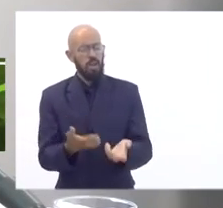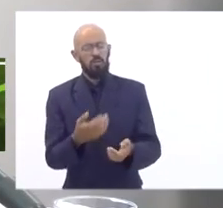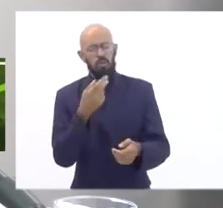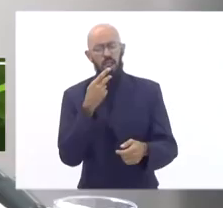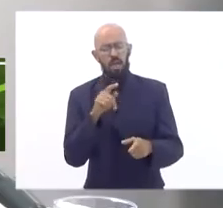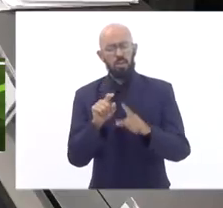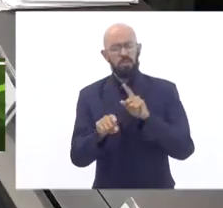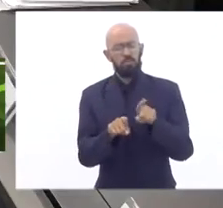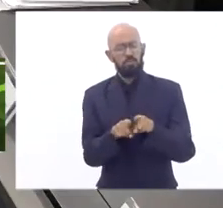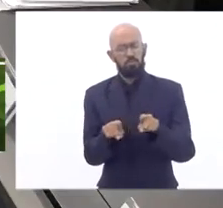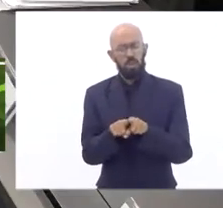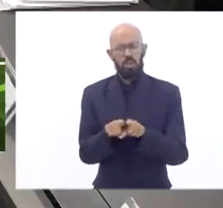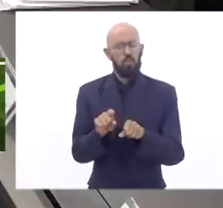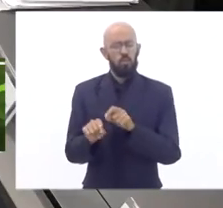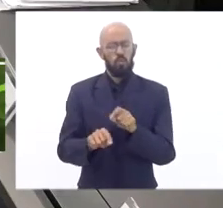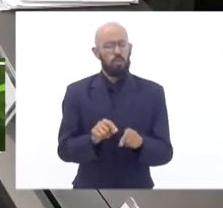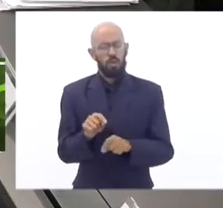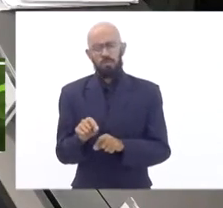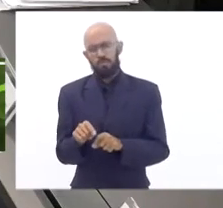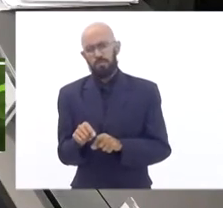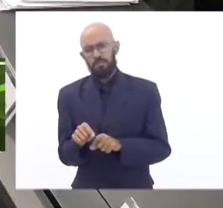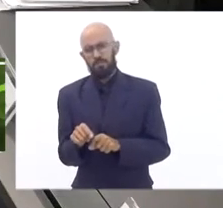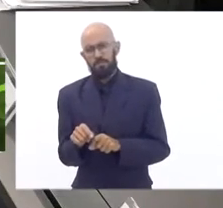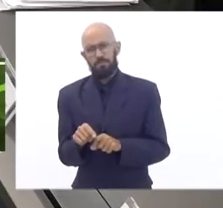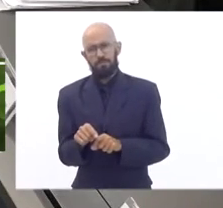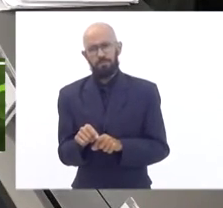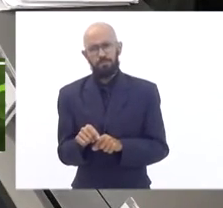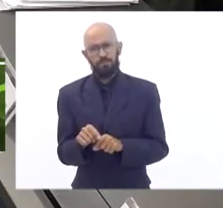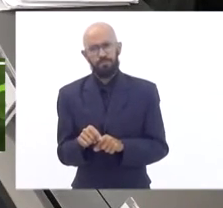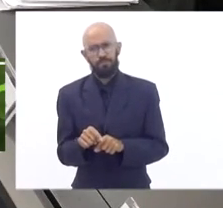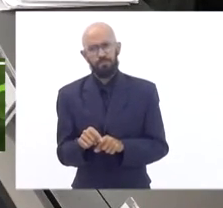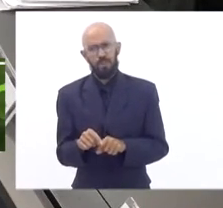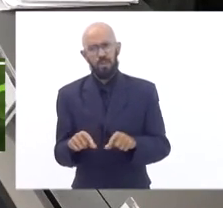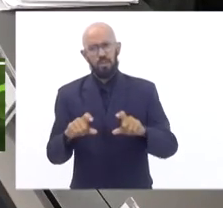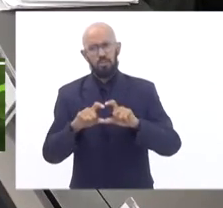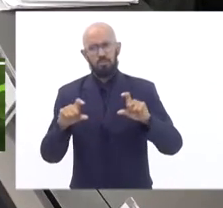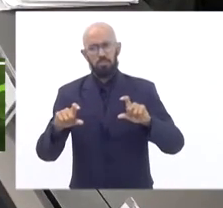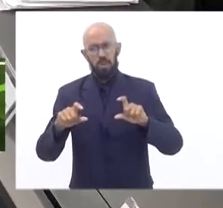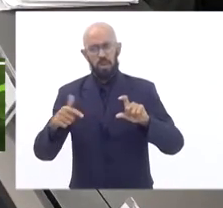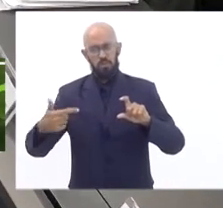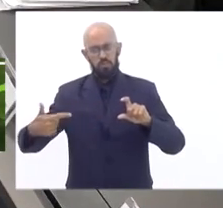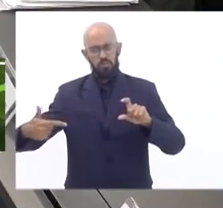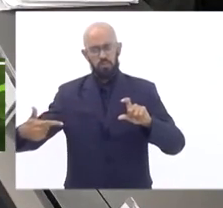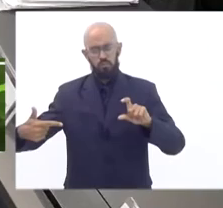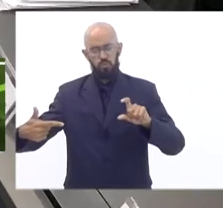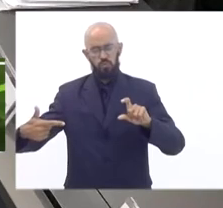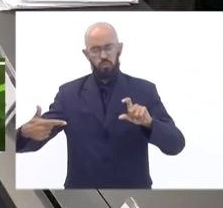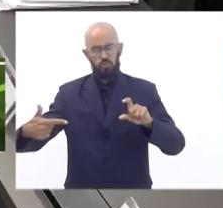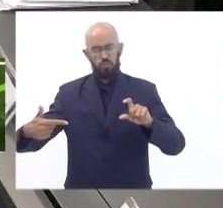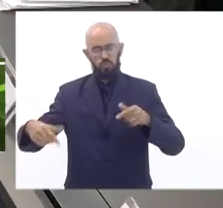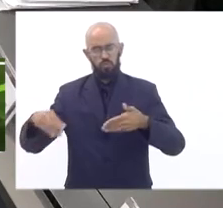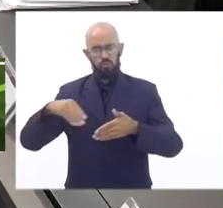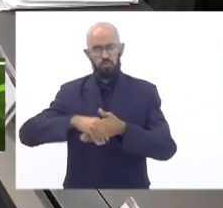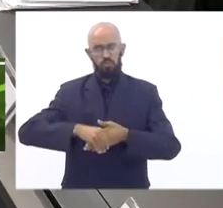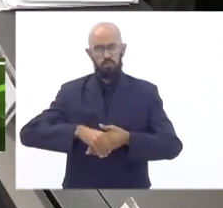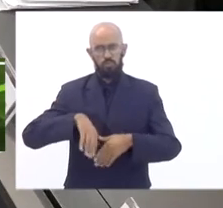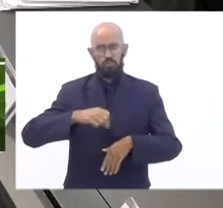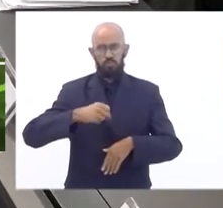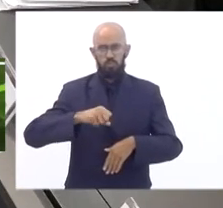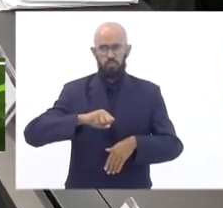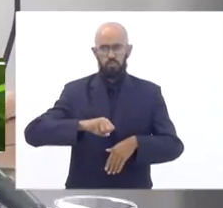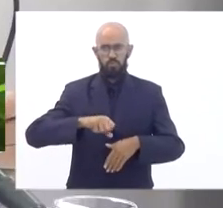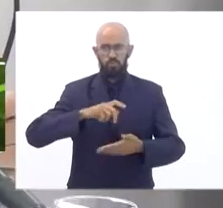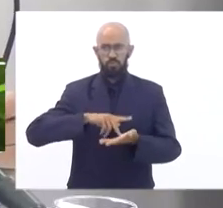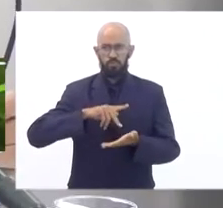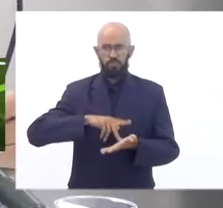referência também a esse parágrafo 2º da cláusula 7ª do termo aditivo 8º, que de fato